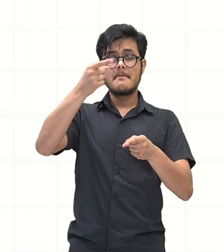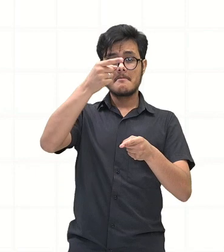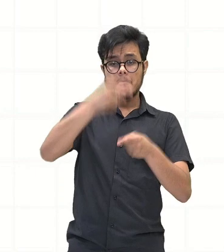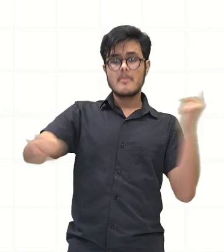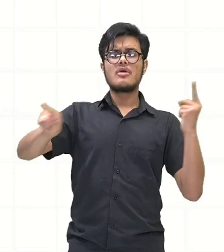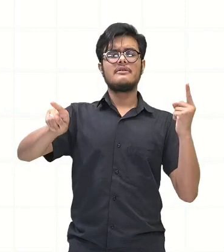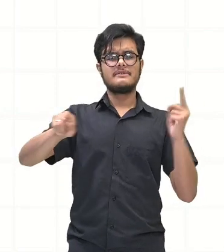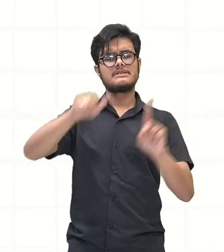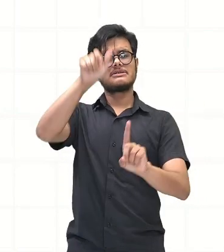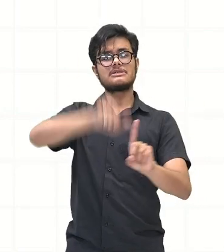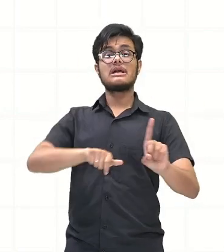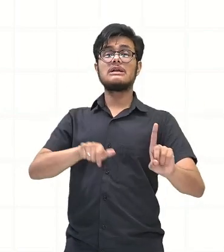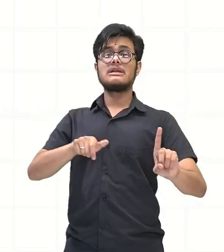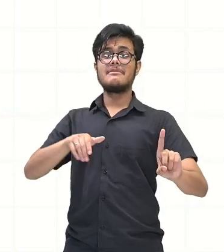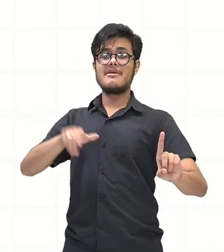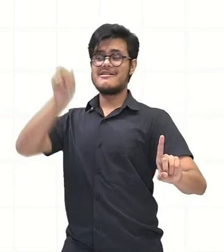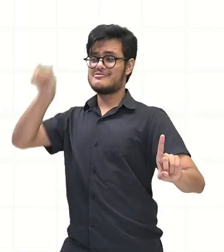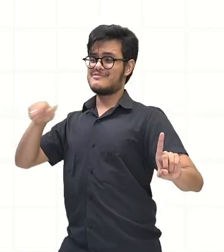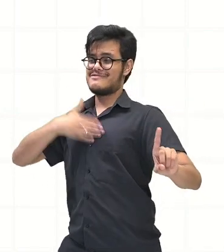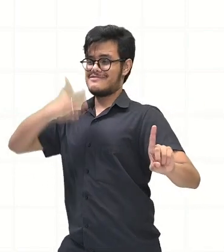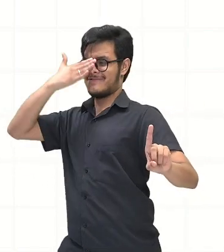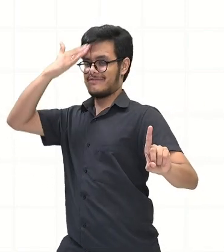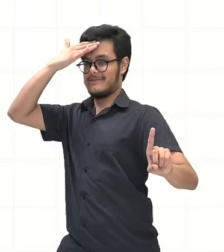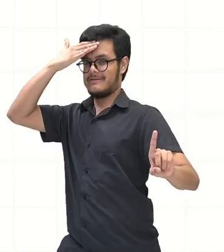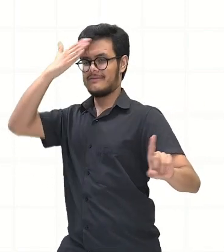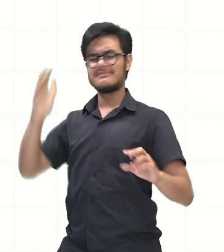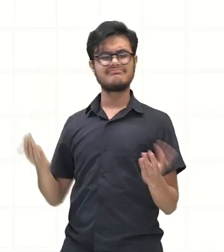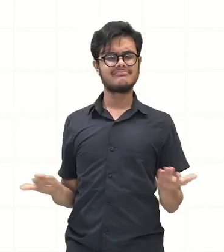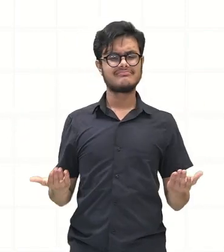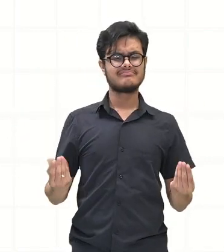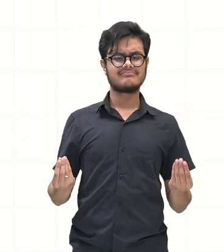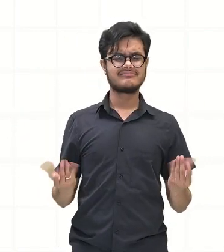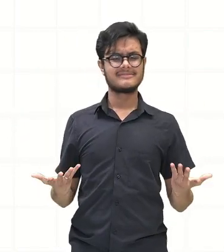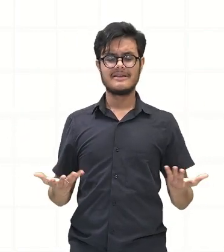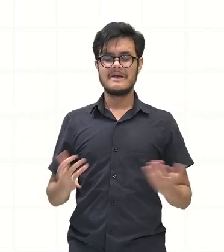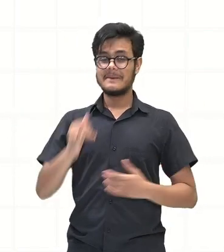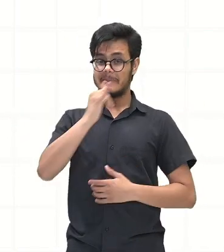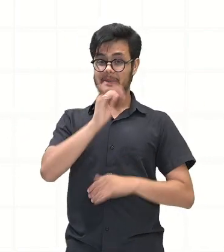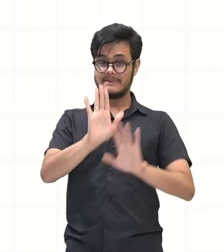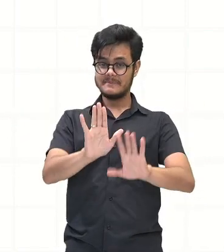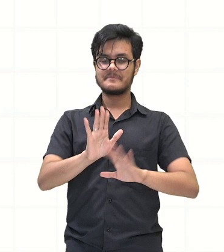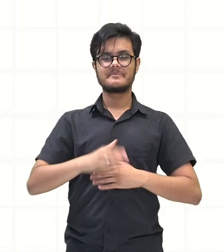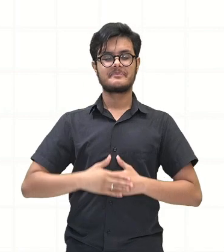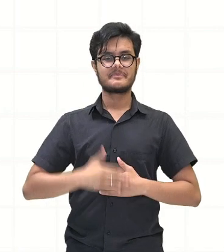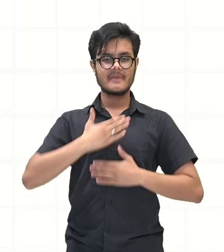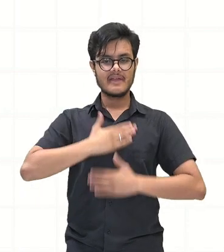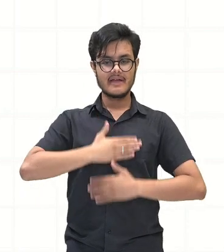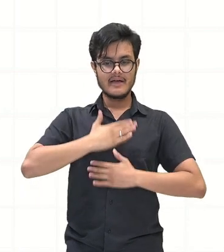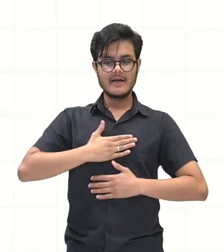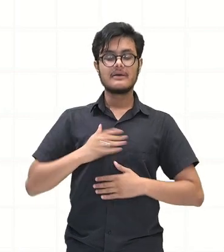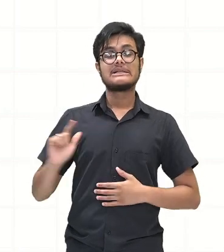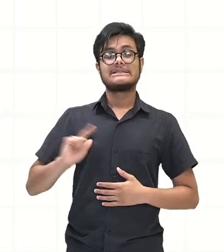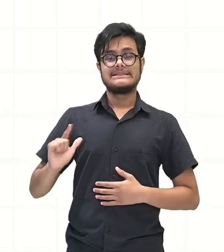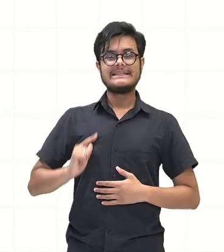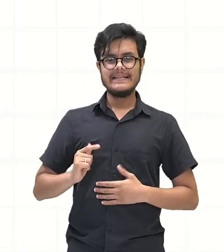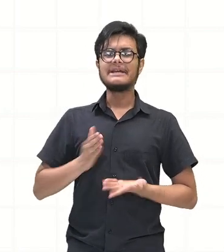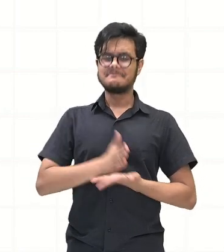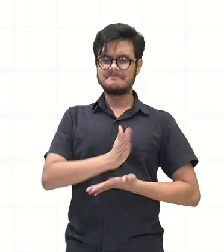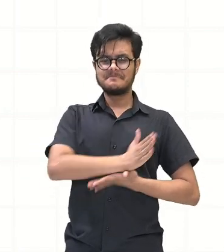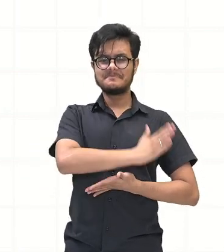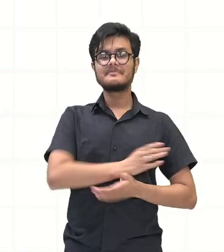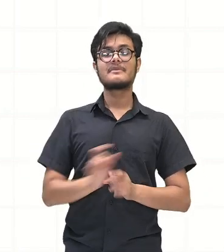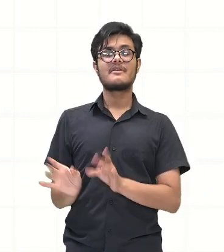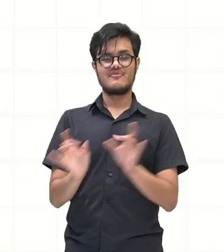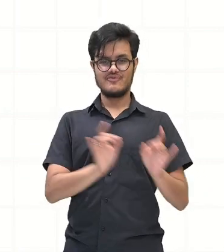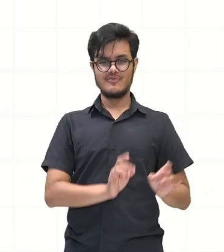da escravização dos muçulmanos. Professora, eu não entendi. Olha só, lembra que havia ali as rotas comerciais e